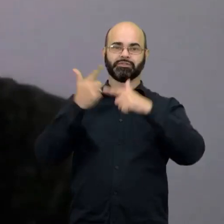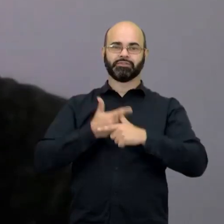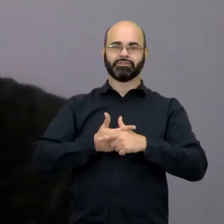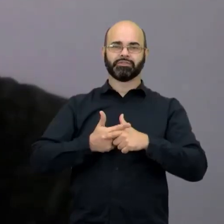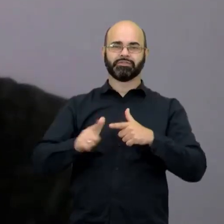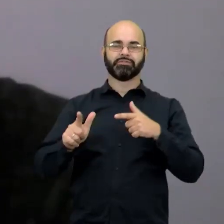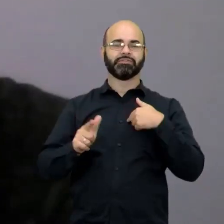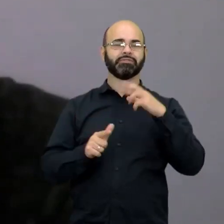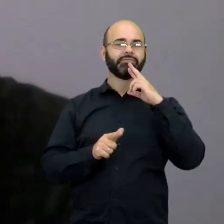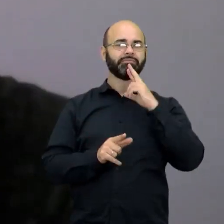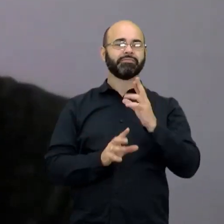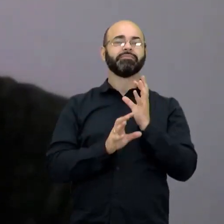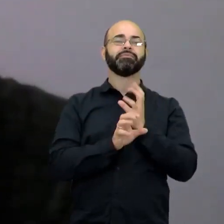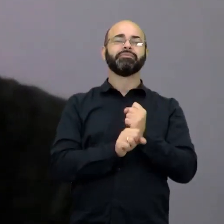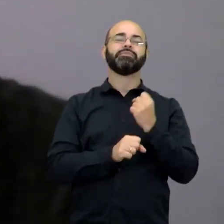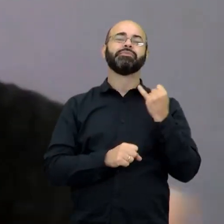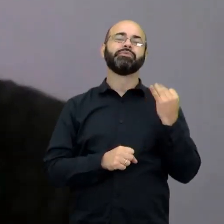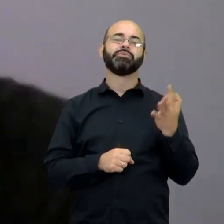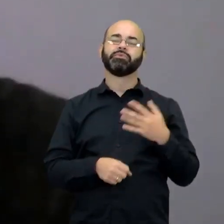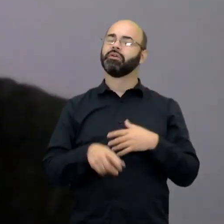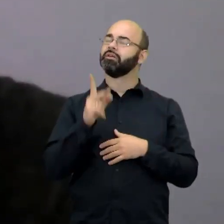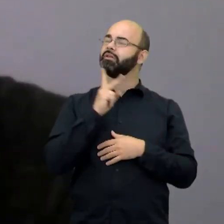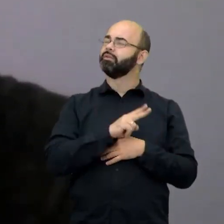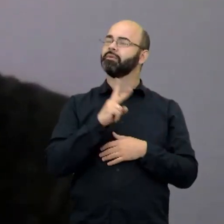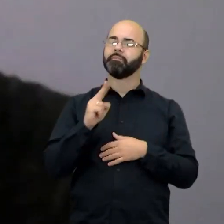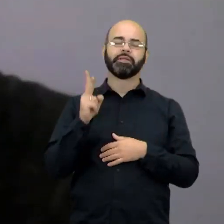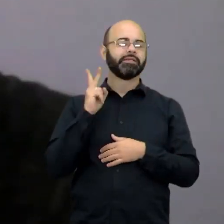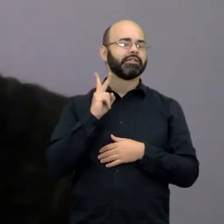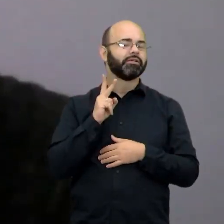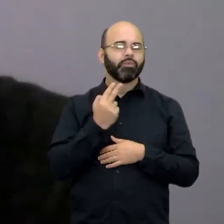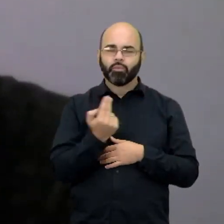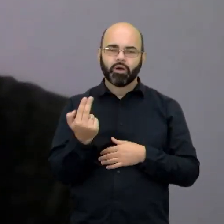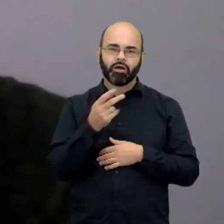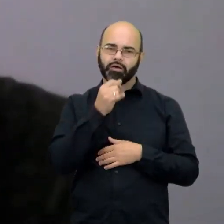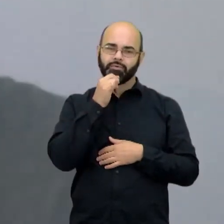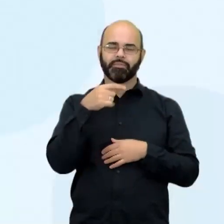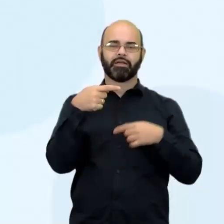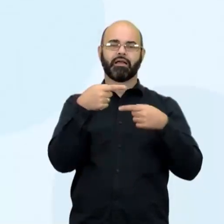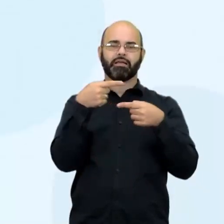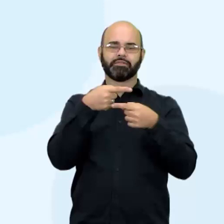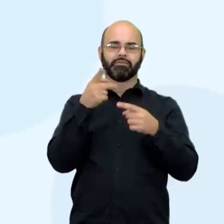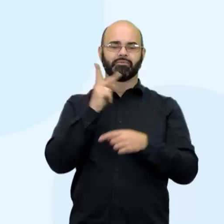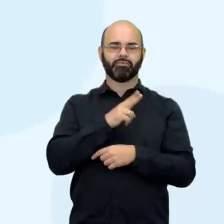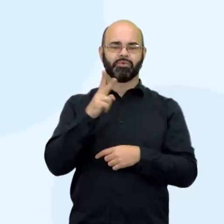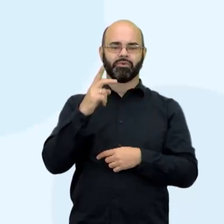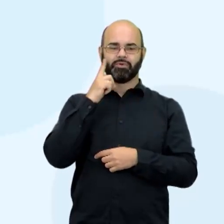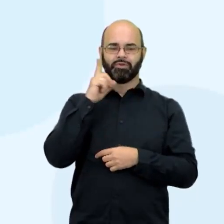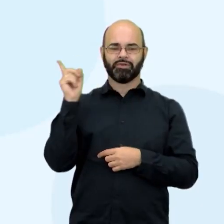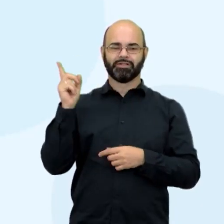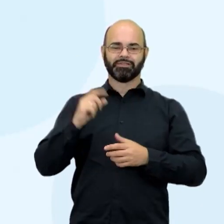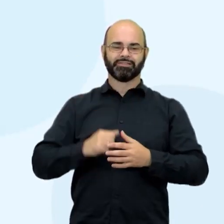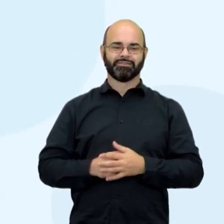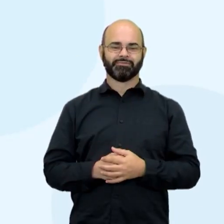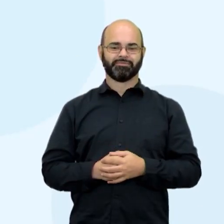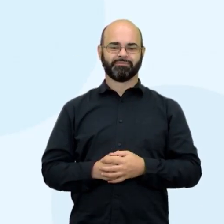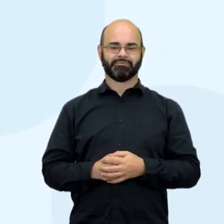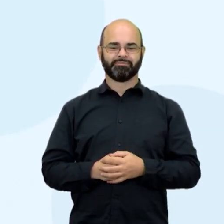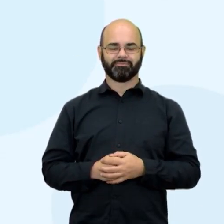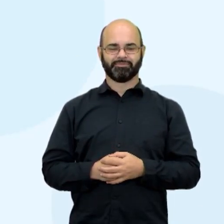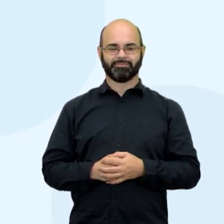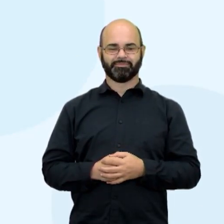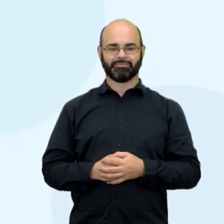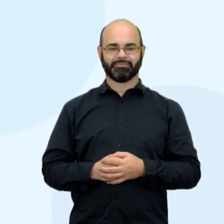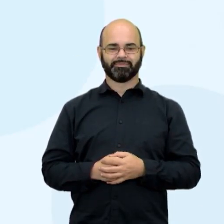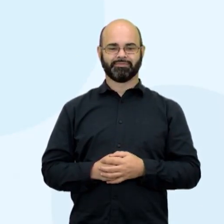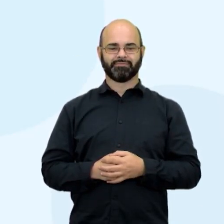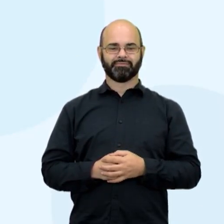ter a mesma fração, né? Eu vou manter aí a minha razão. Volta de novo na tela pra gente. Olha lá, passa